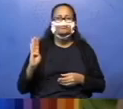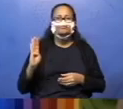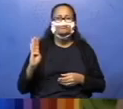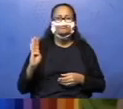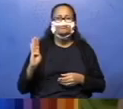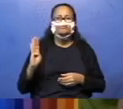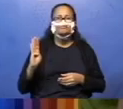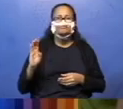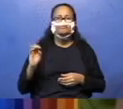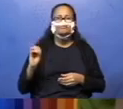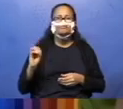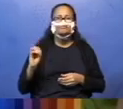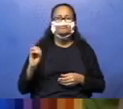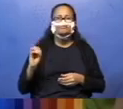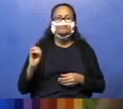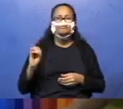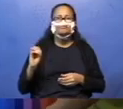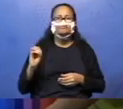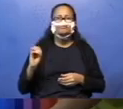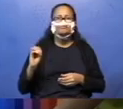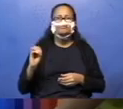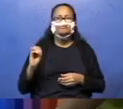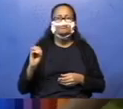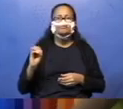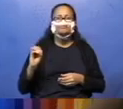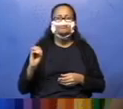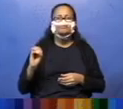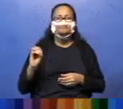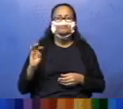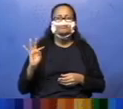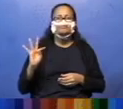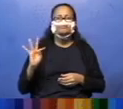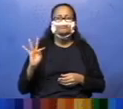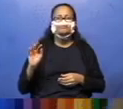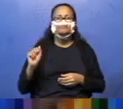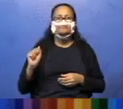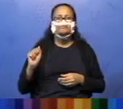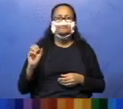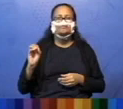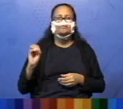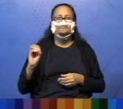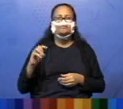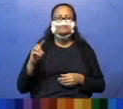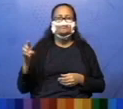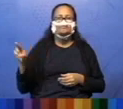E se eu pôr aqui o bo aqui na frente, o que vai ficar? Botão.